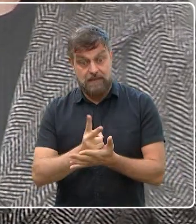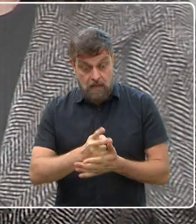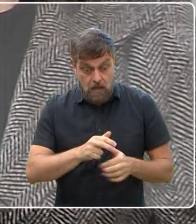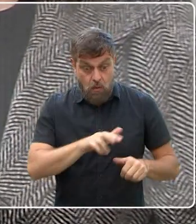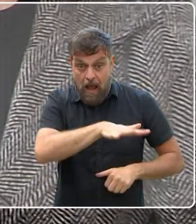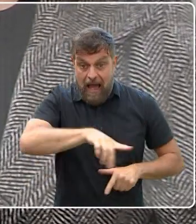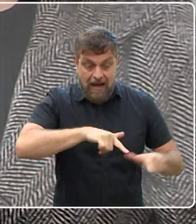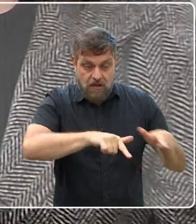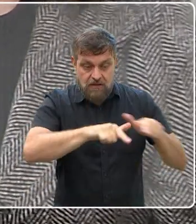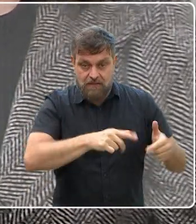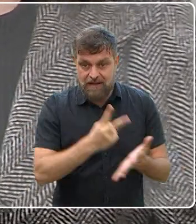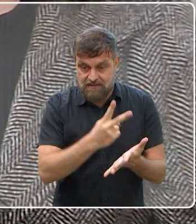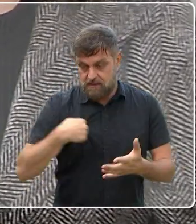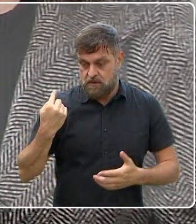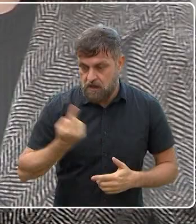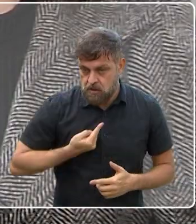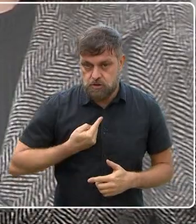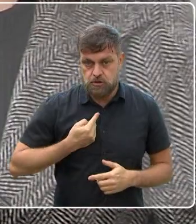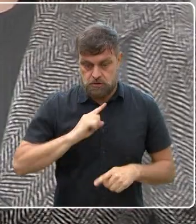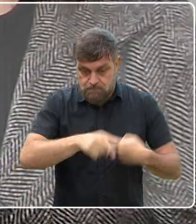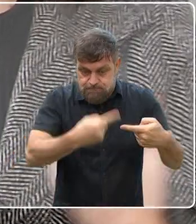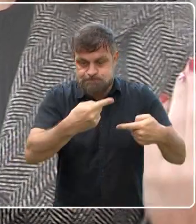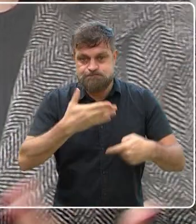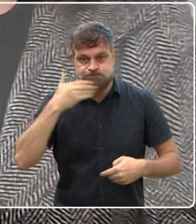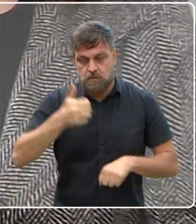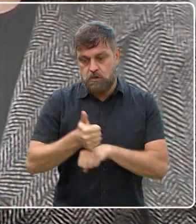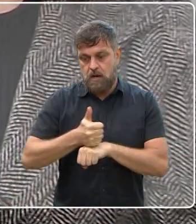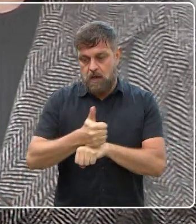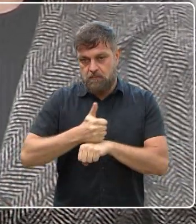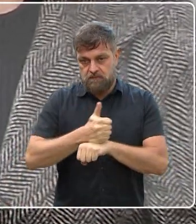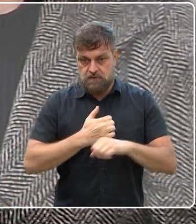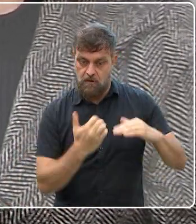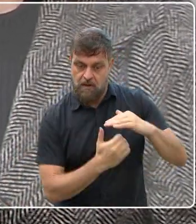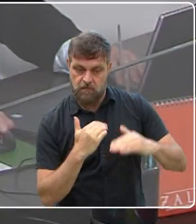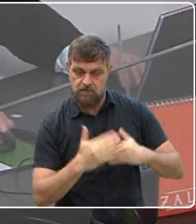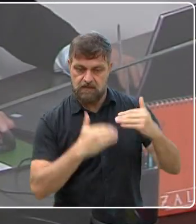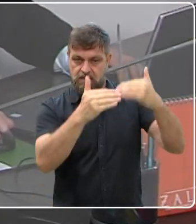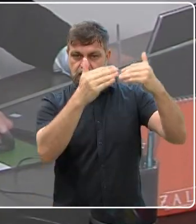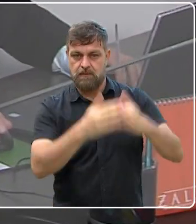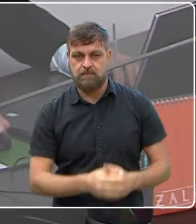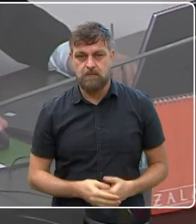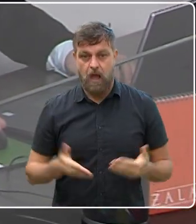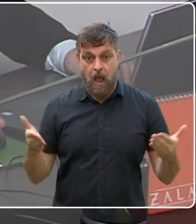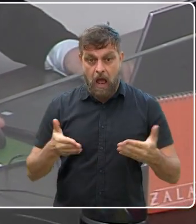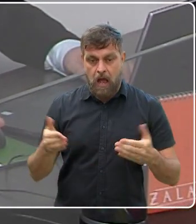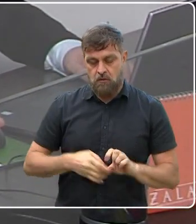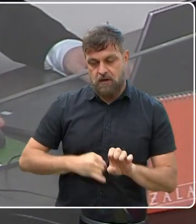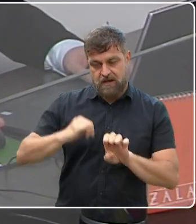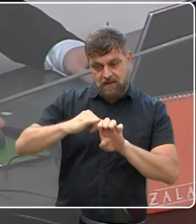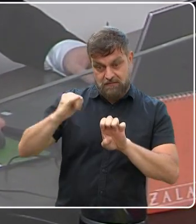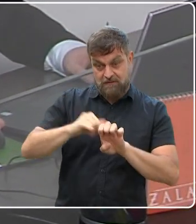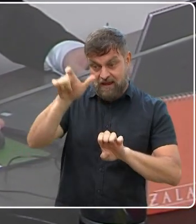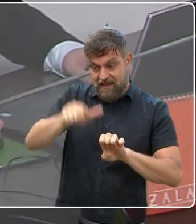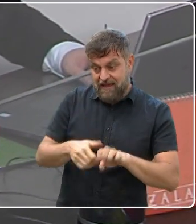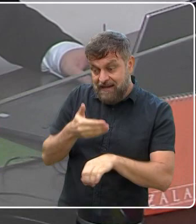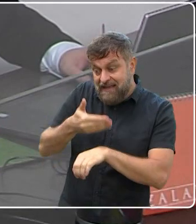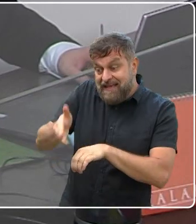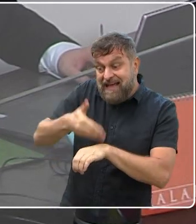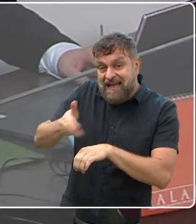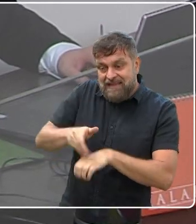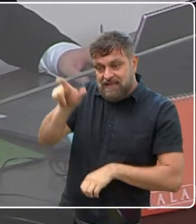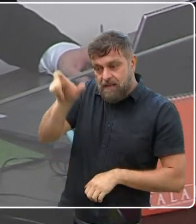que a gente esteja sempre em evolução, a gente profissional e a companhia como um todo. Agora, o empreendedor treina